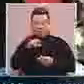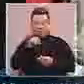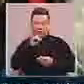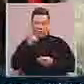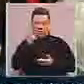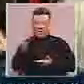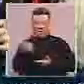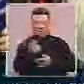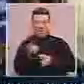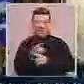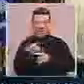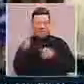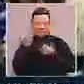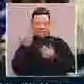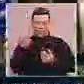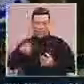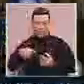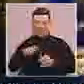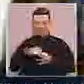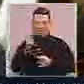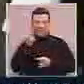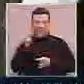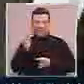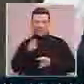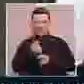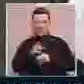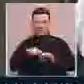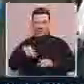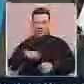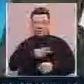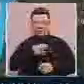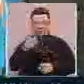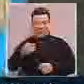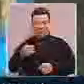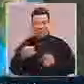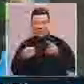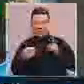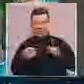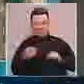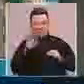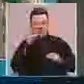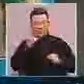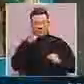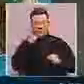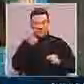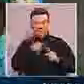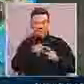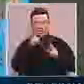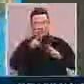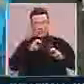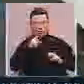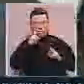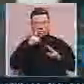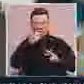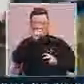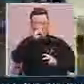recolher várias informações que existem sobre os cursos ministrados aqui na Universidade do Porto. Tem também a oportunidade de experimentar, explorar e descobrir, já